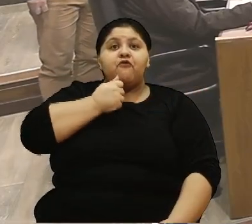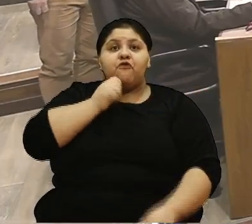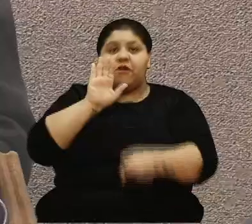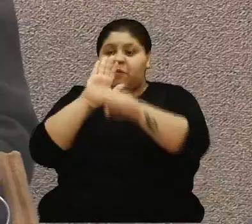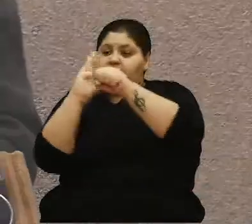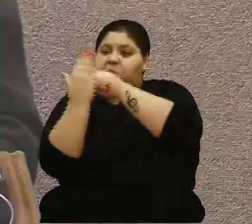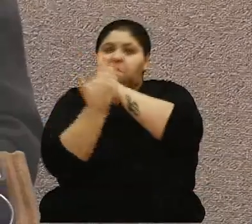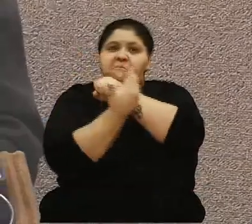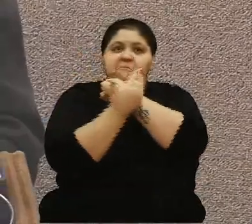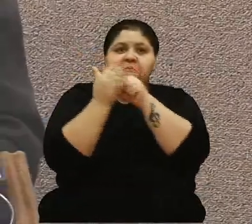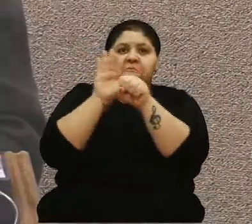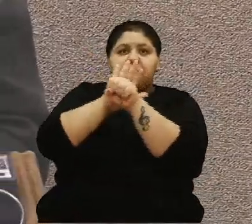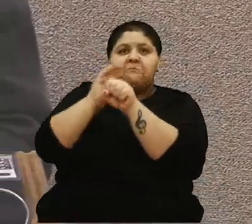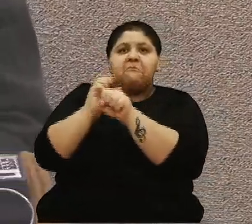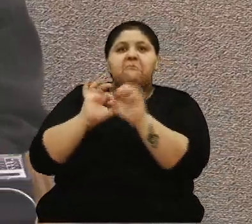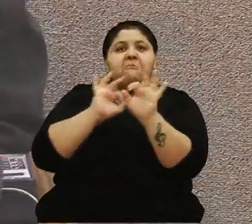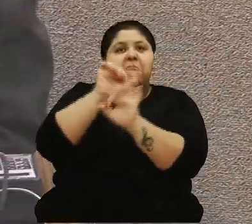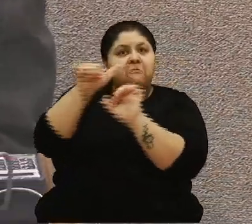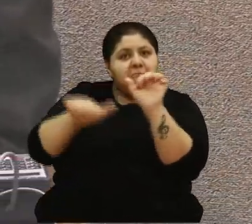tá bonita.